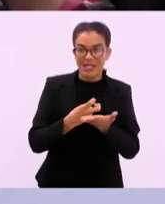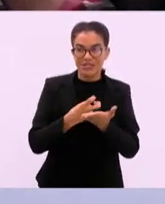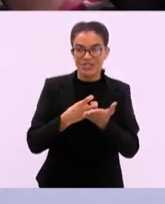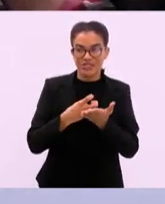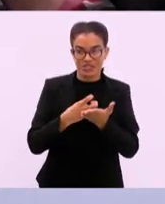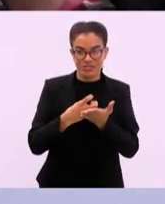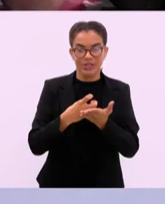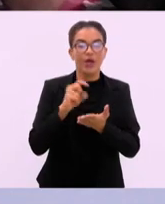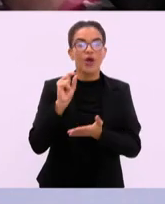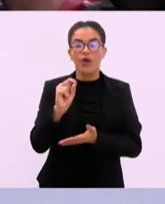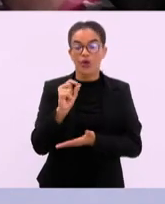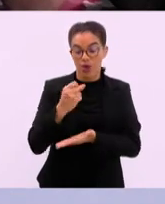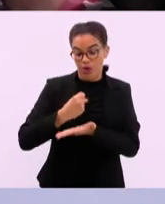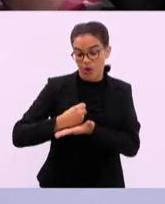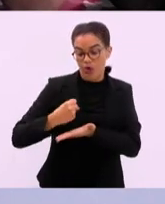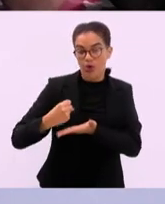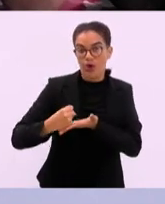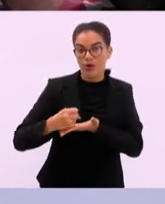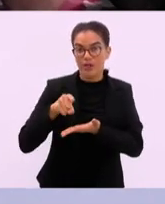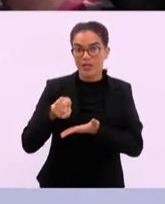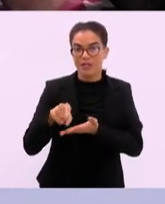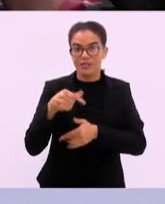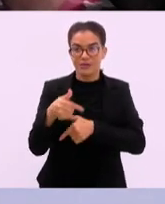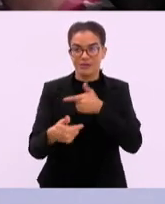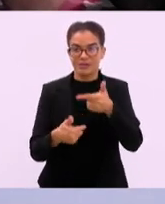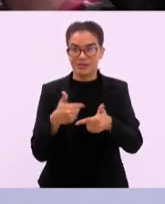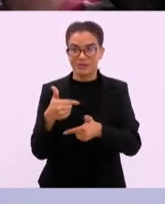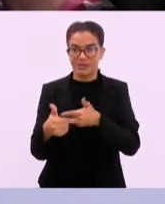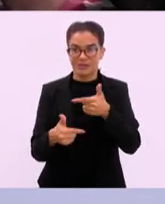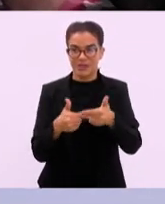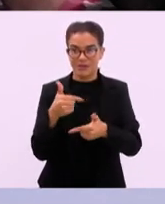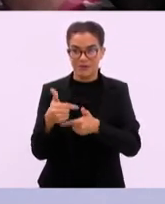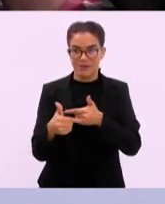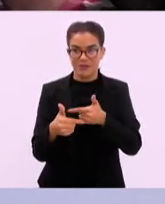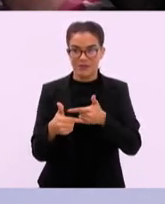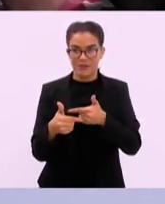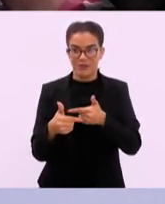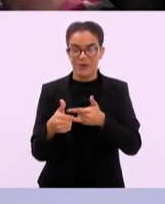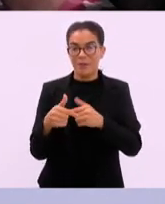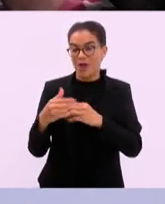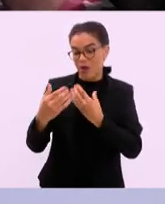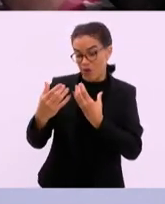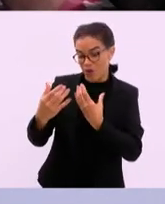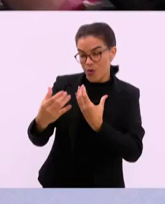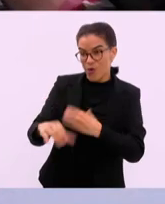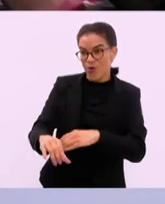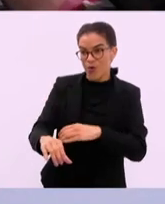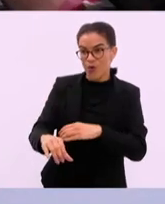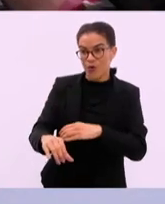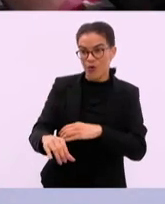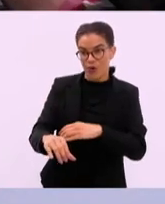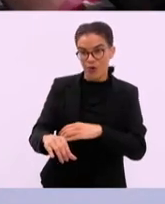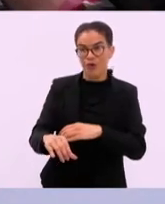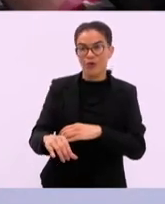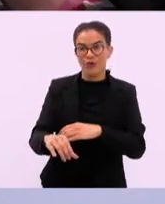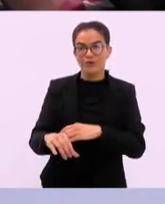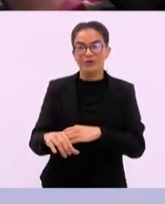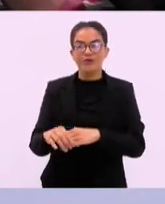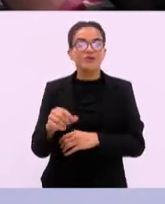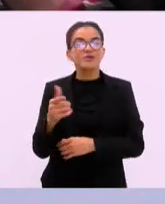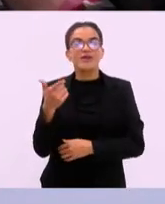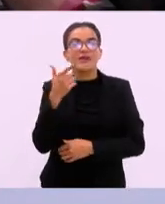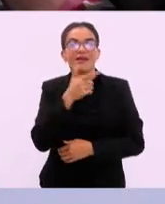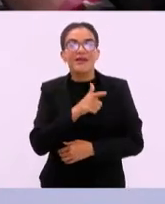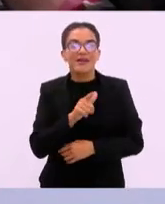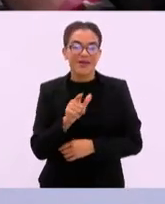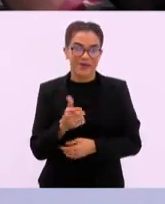contraprestação de serviço. A contratação que prestei aí seria o concurso, mas o concurso que você inabilita, o que você ganhou com isso?